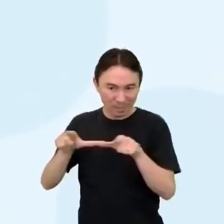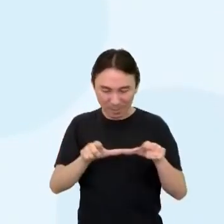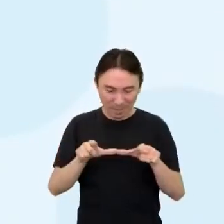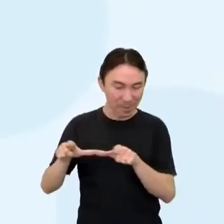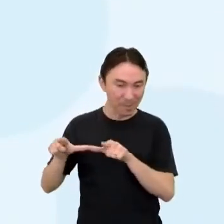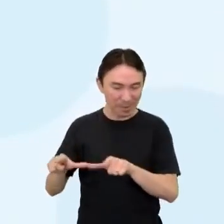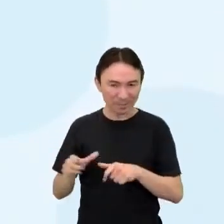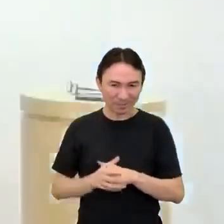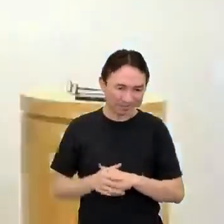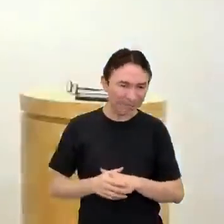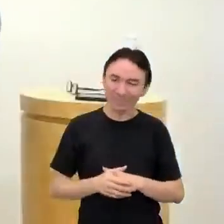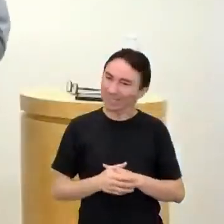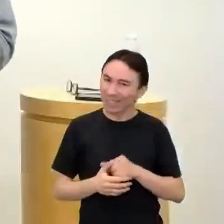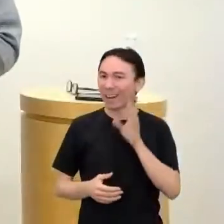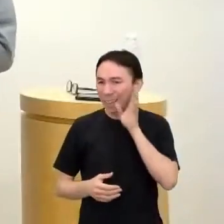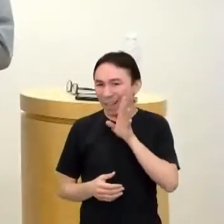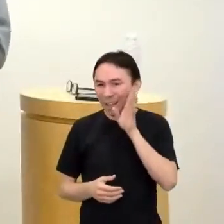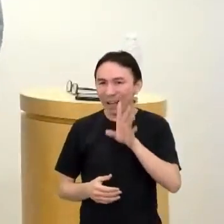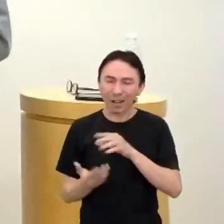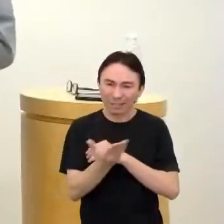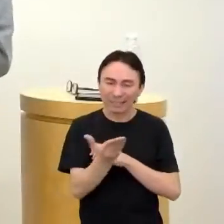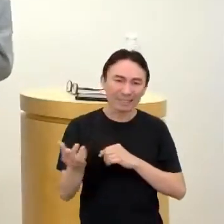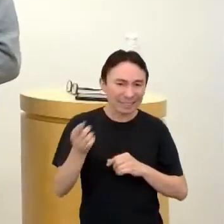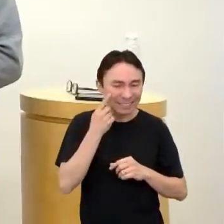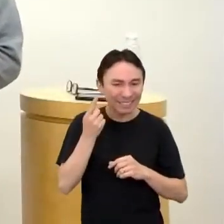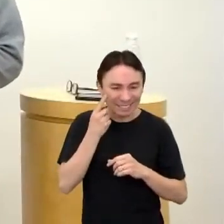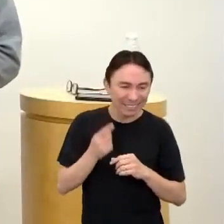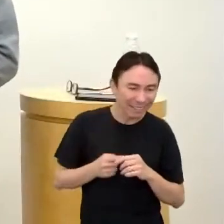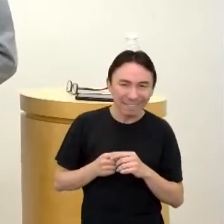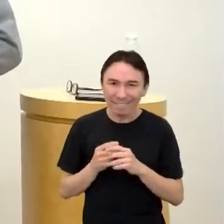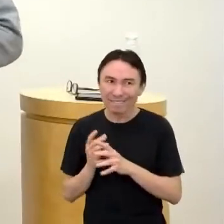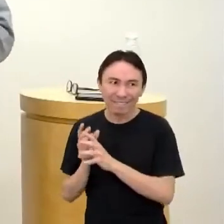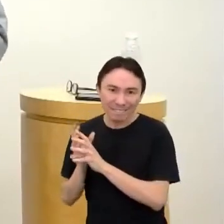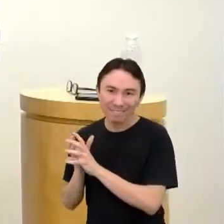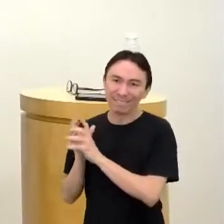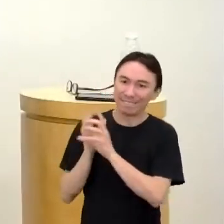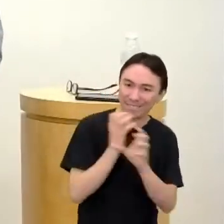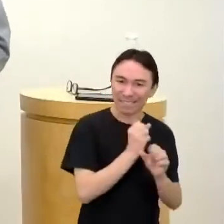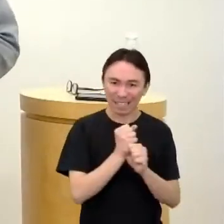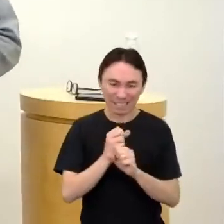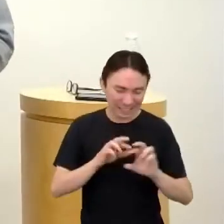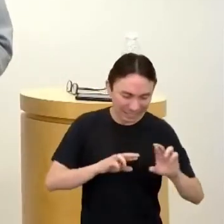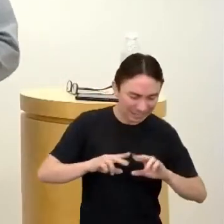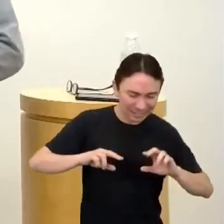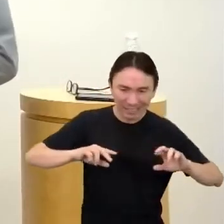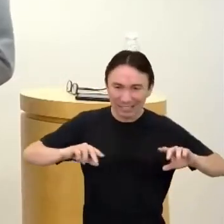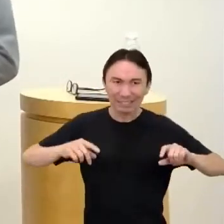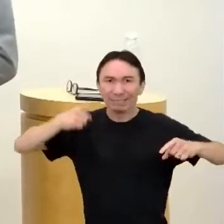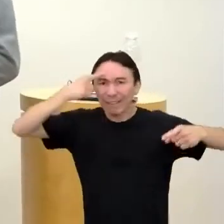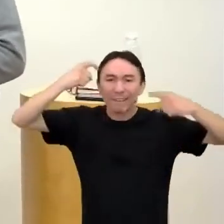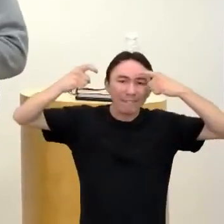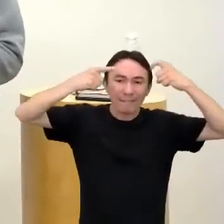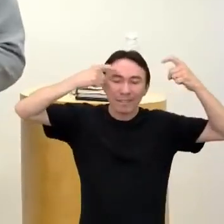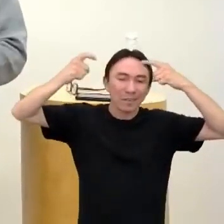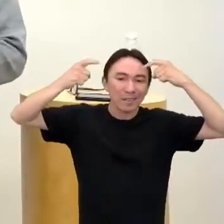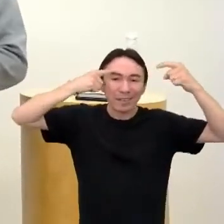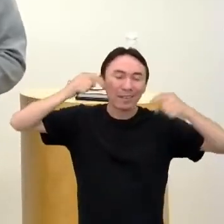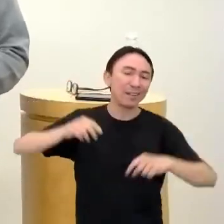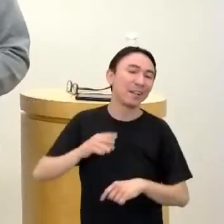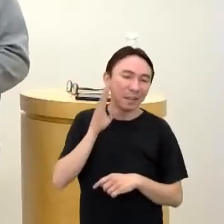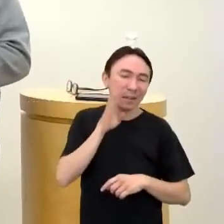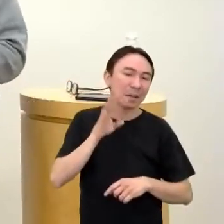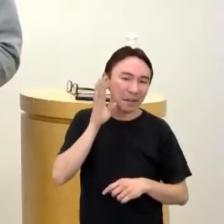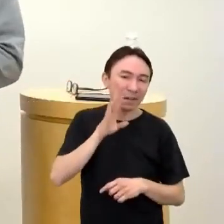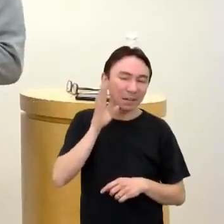sempre legal você buscar essas alternativas, né? Esses caminhos para chegar no resultado. Buscar criatividade, caminhos alternativos. É muito,